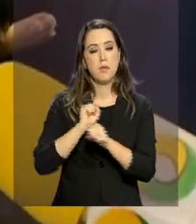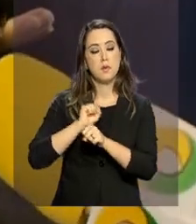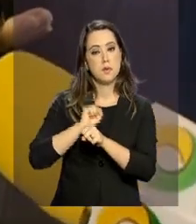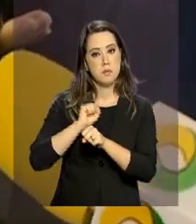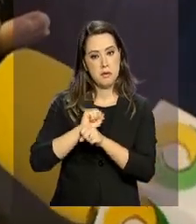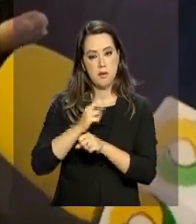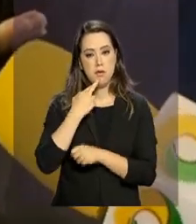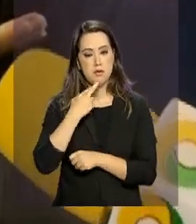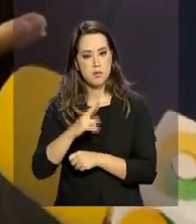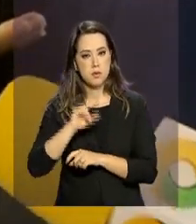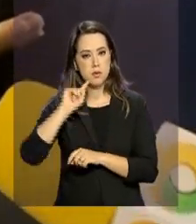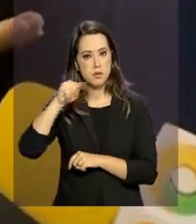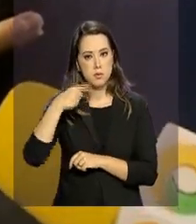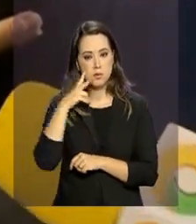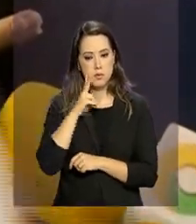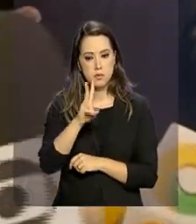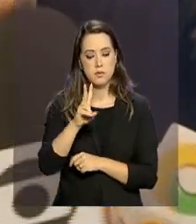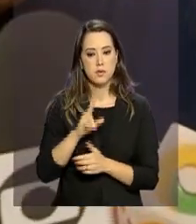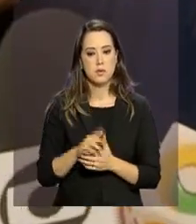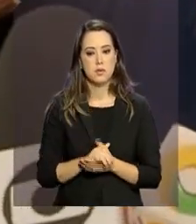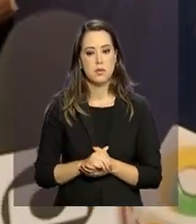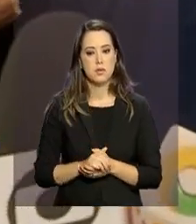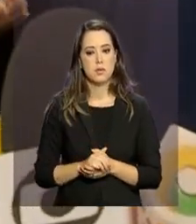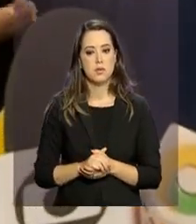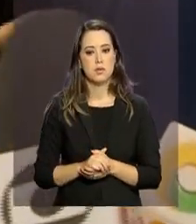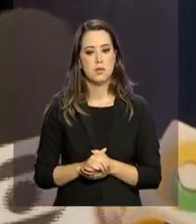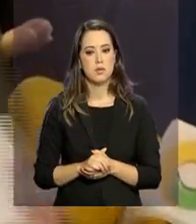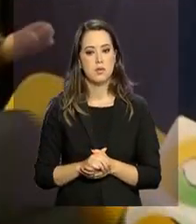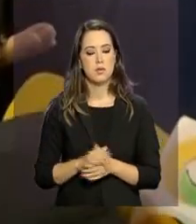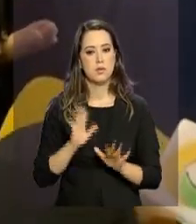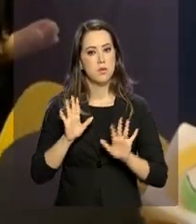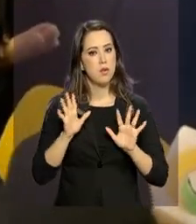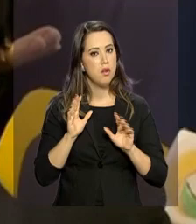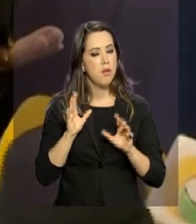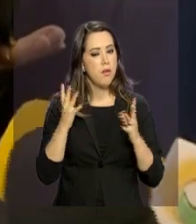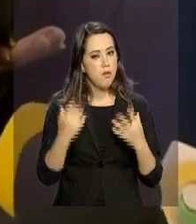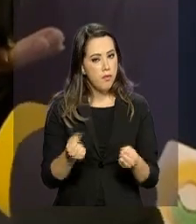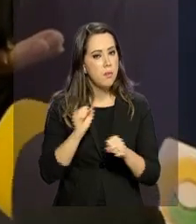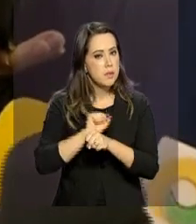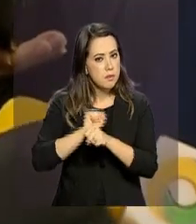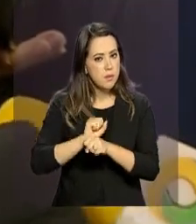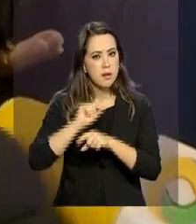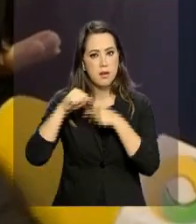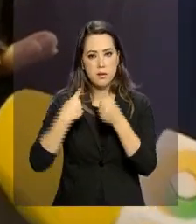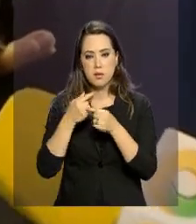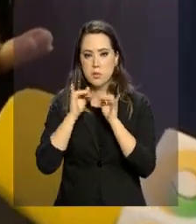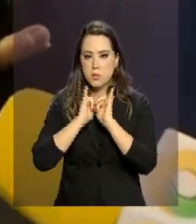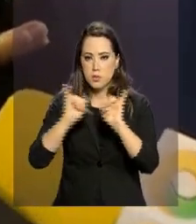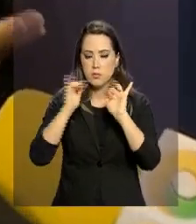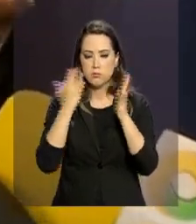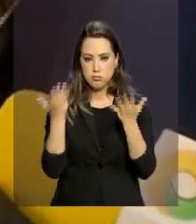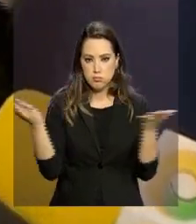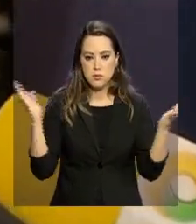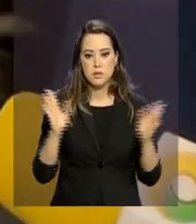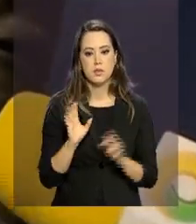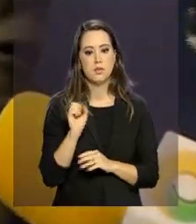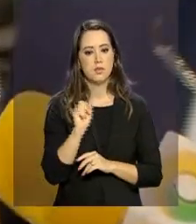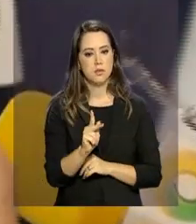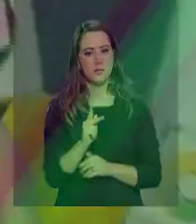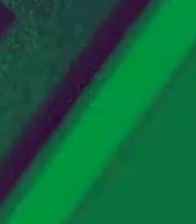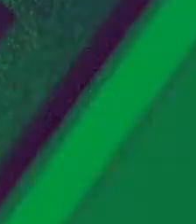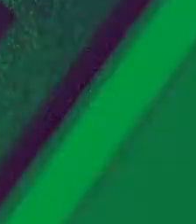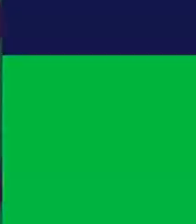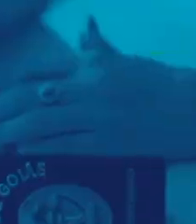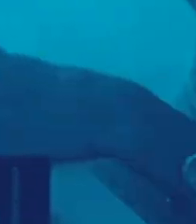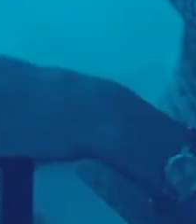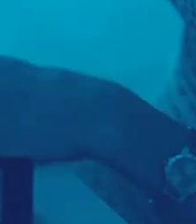resultado depois eu verifico e depende do resultado faz não vamos esperar o resultado depois eu me manifesto está bem